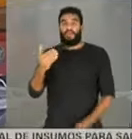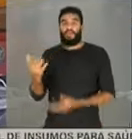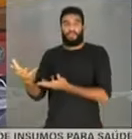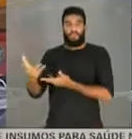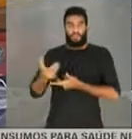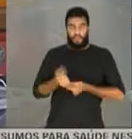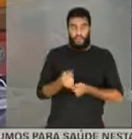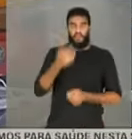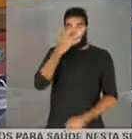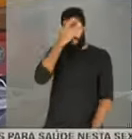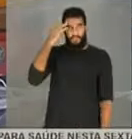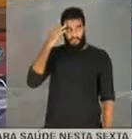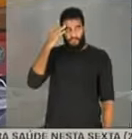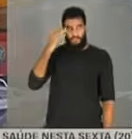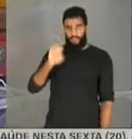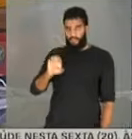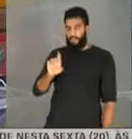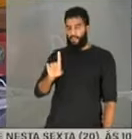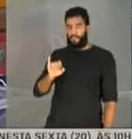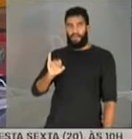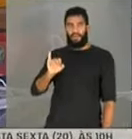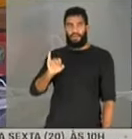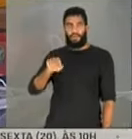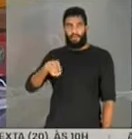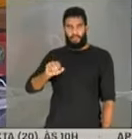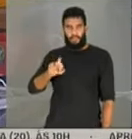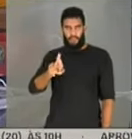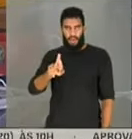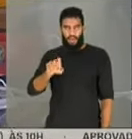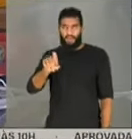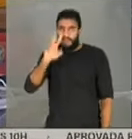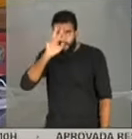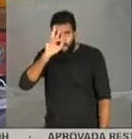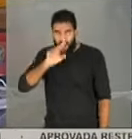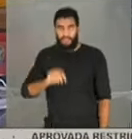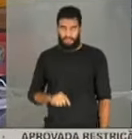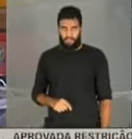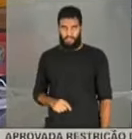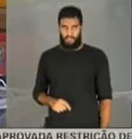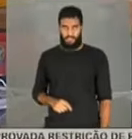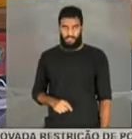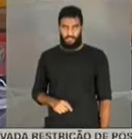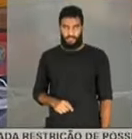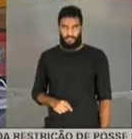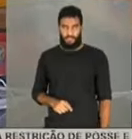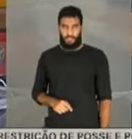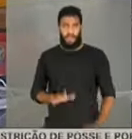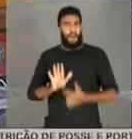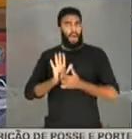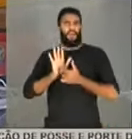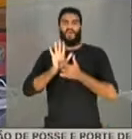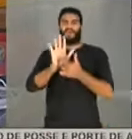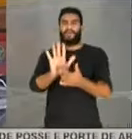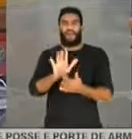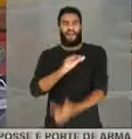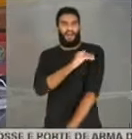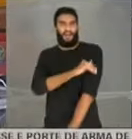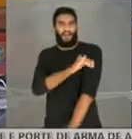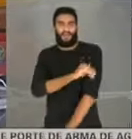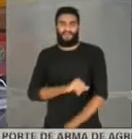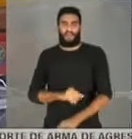do senhor Edmar Alves Santos, lembram dele? escancarar o caso do Rio de Janeiro,